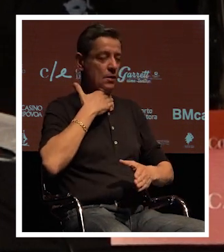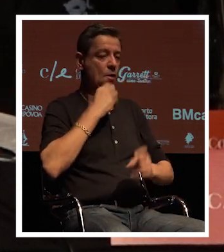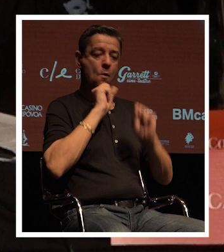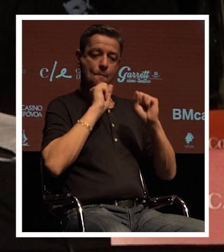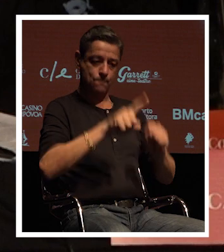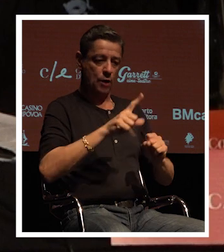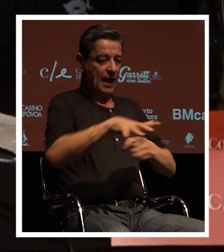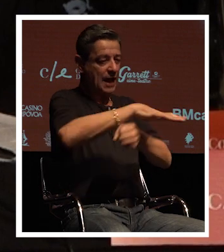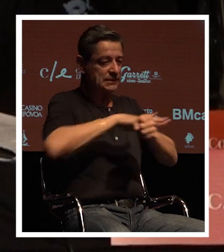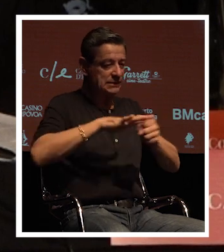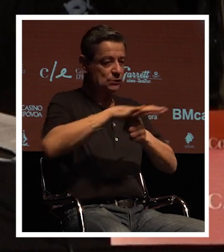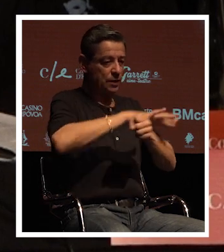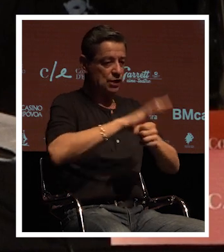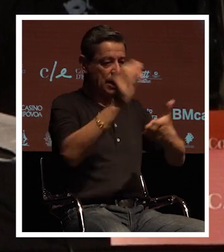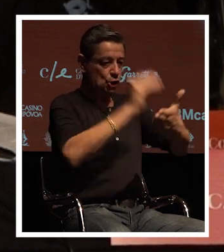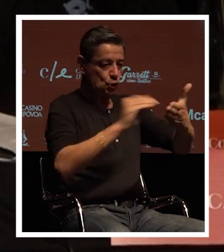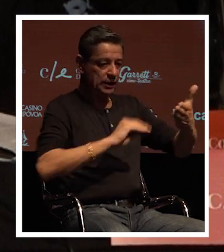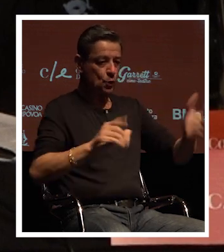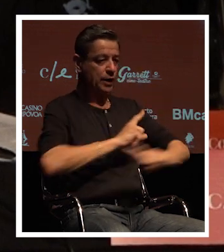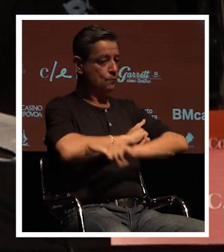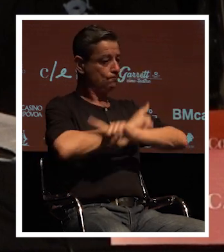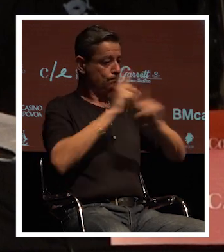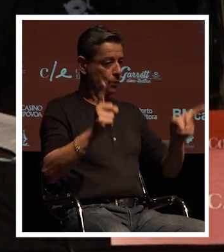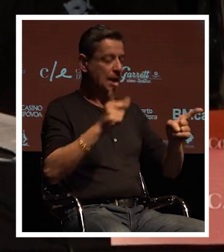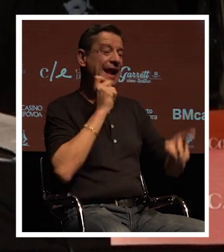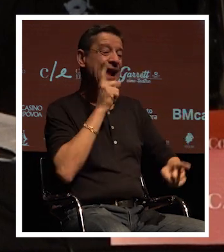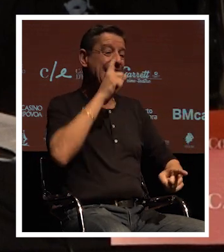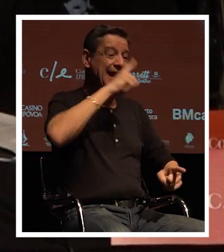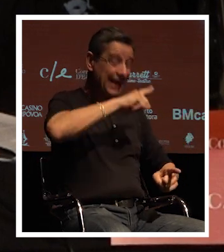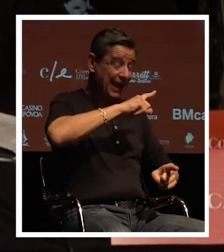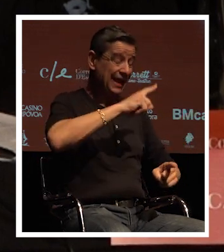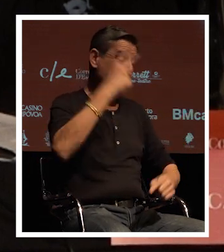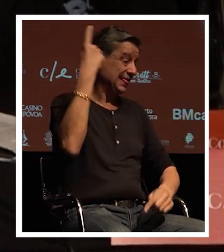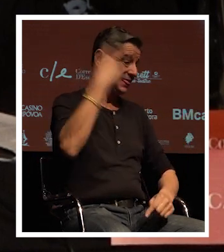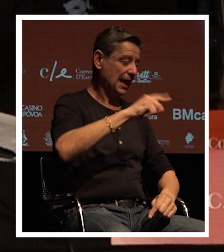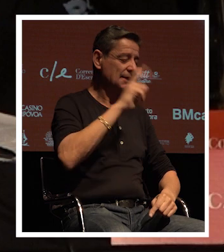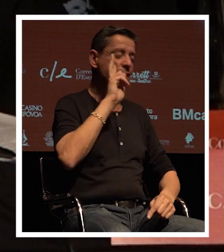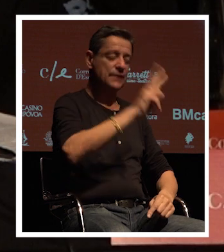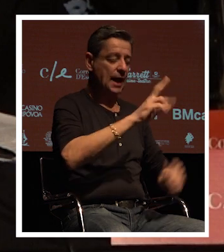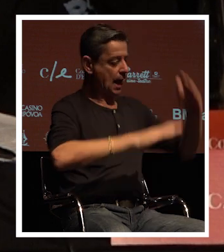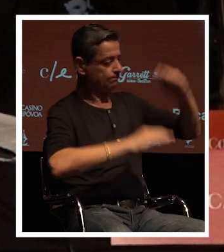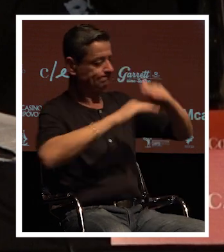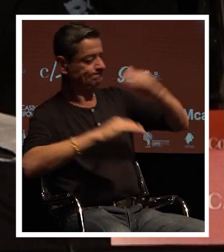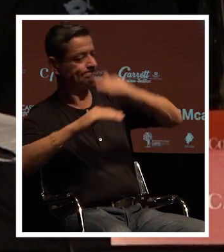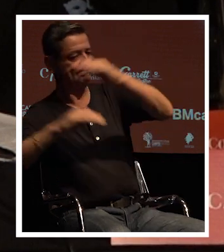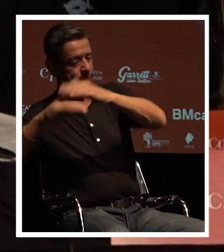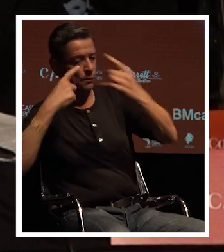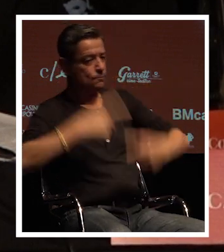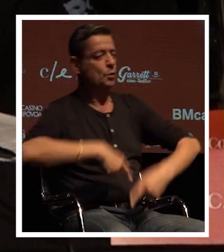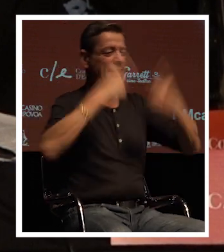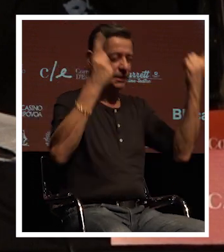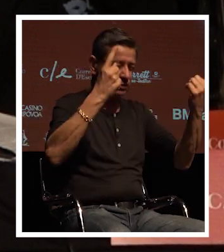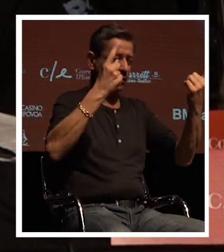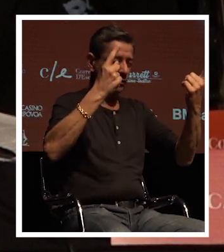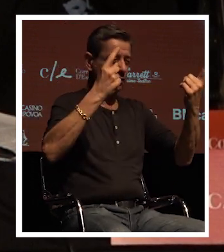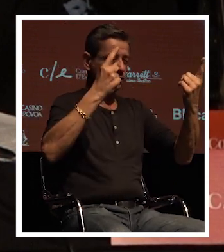situação Extrema e os Escritores proibidos de escrever sobre quem não são se verem limitados à publicação de diários